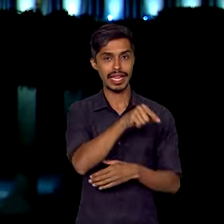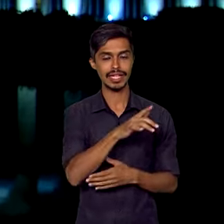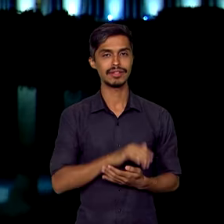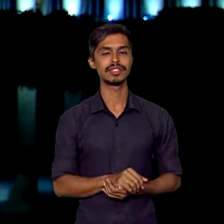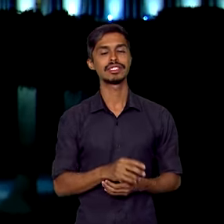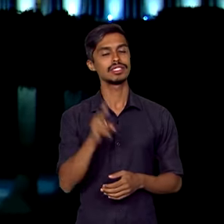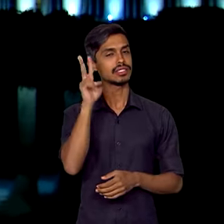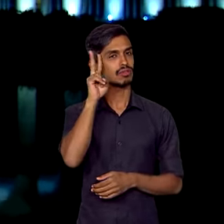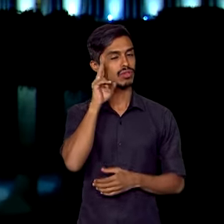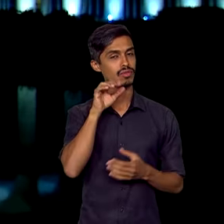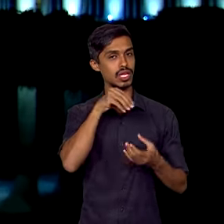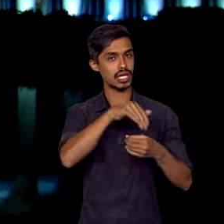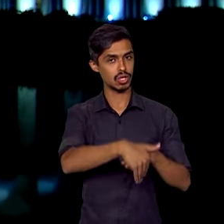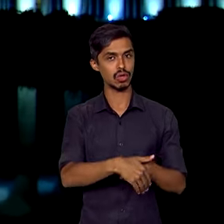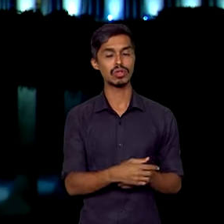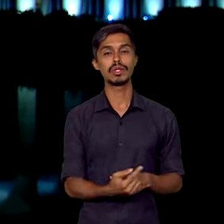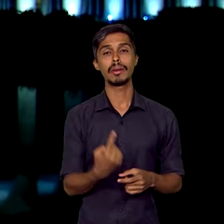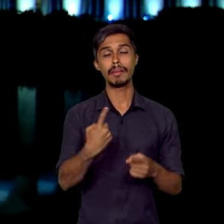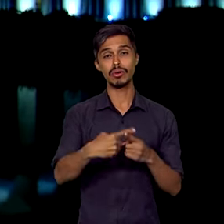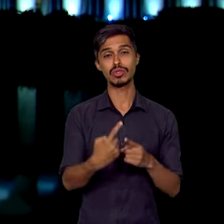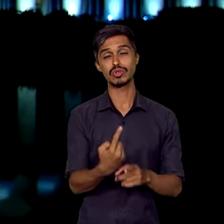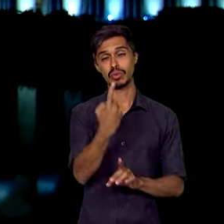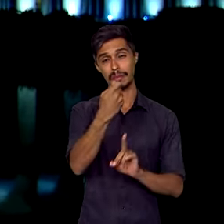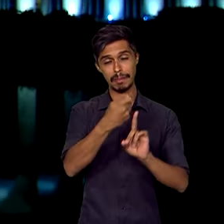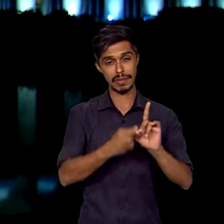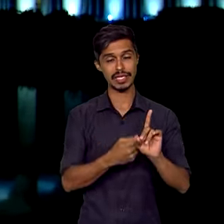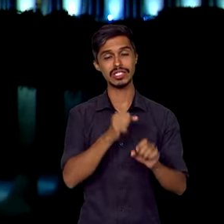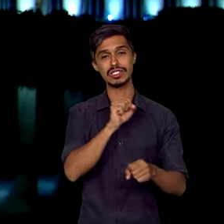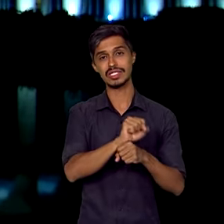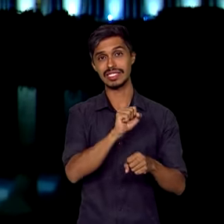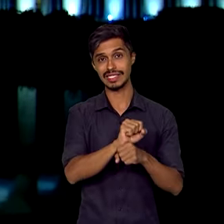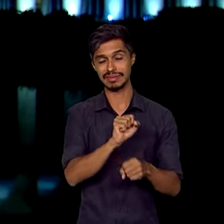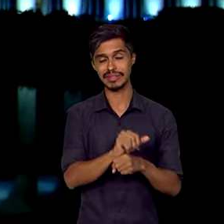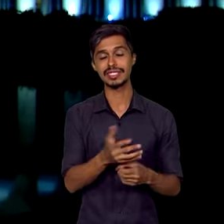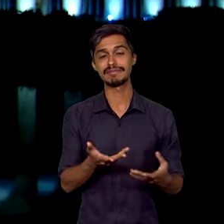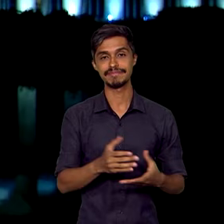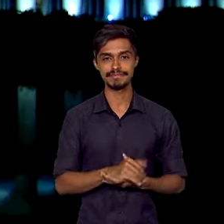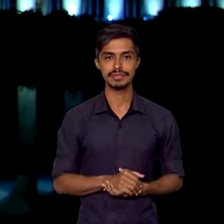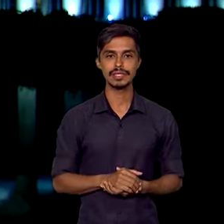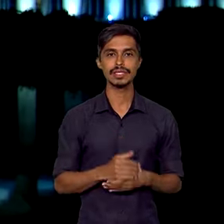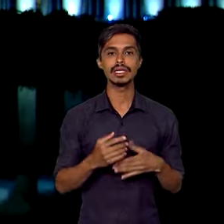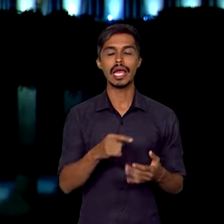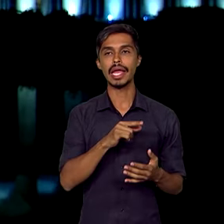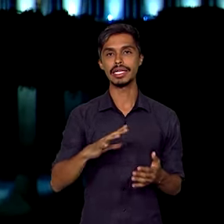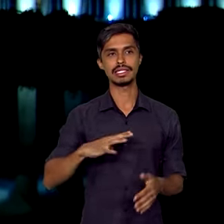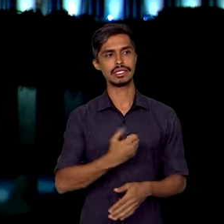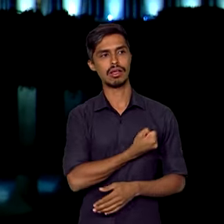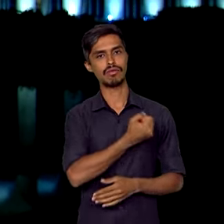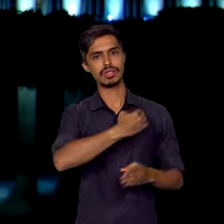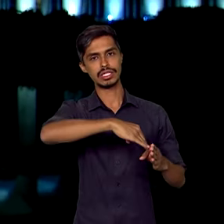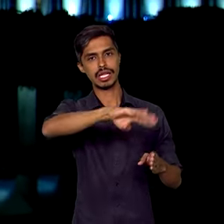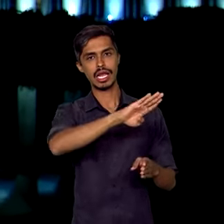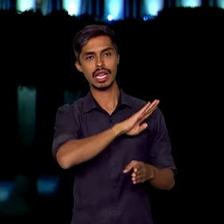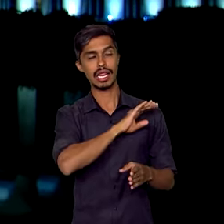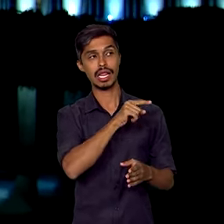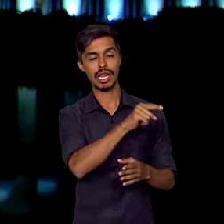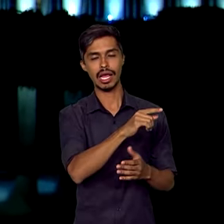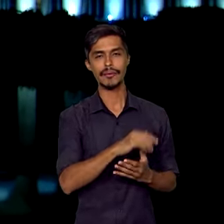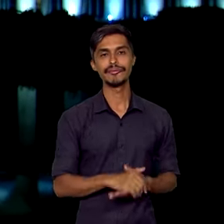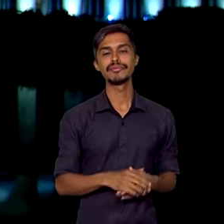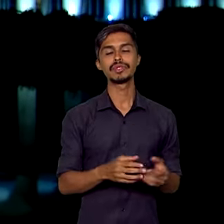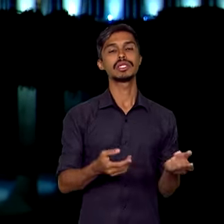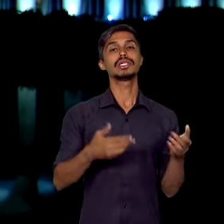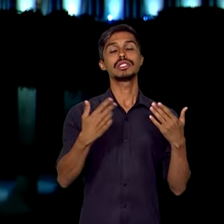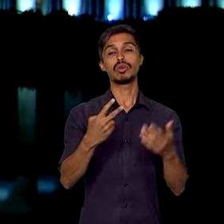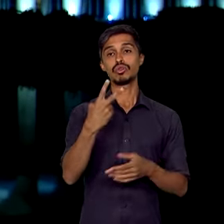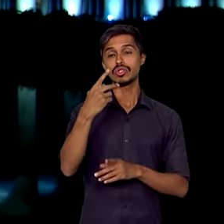à noite, após um mês de espera. Eles foram resgatados da faixa de Gaza e nos dois